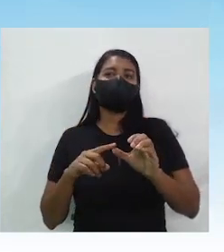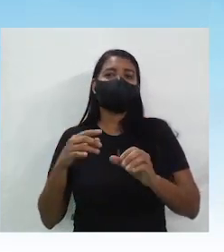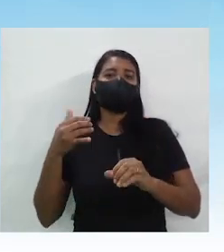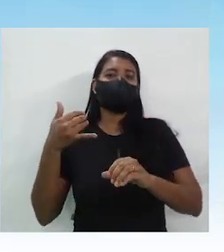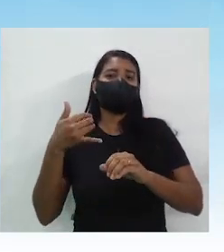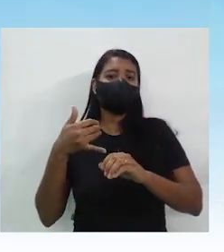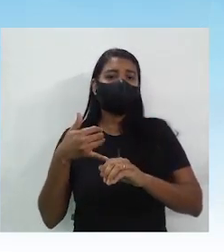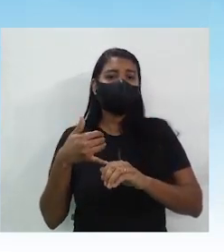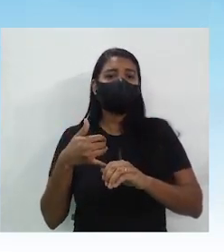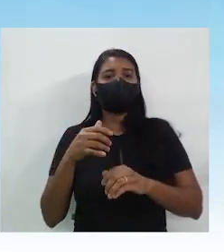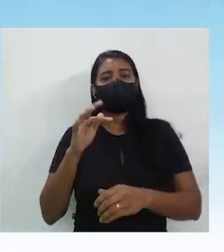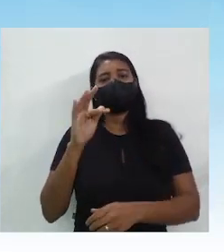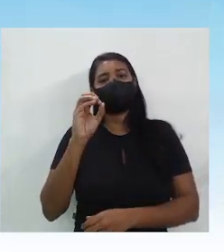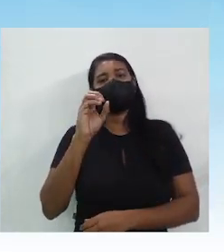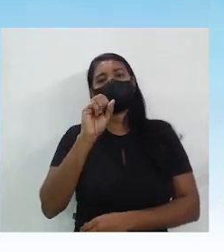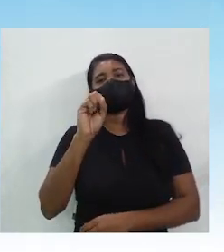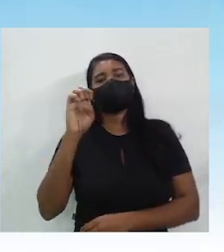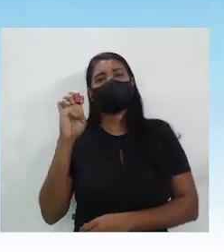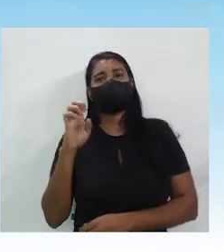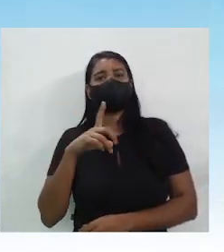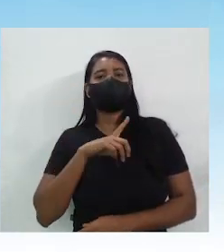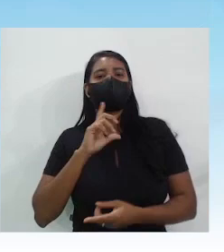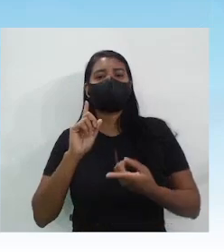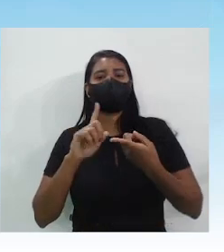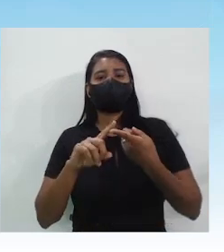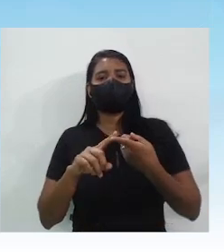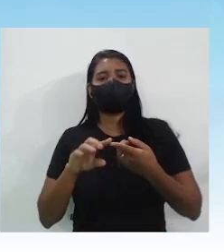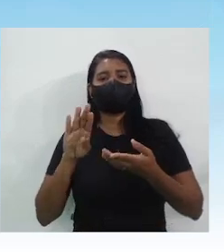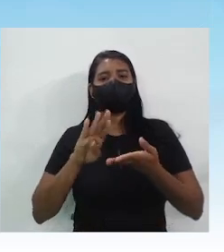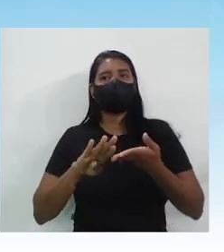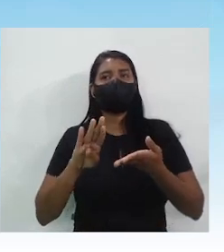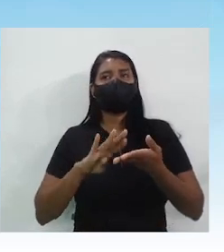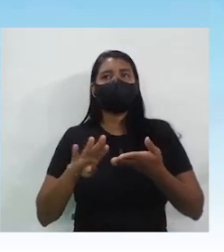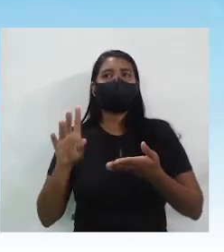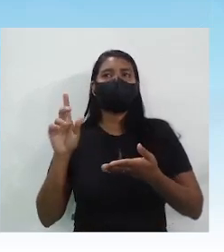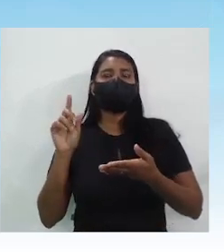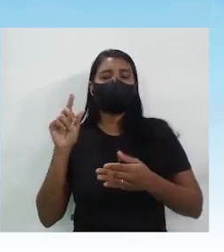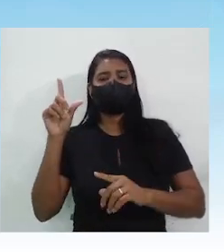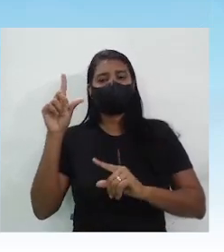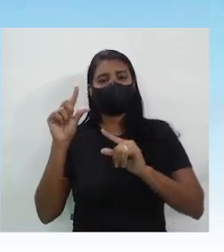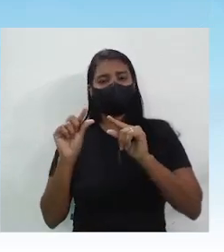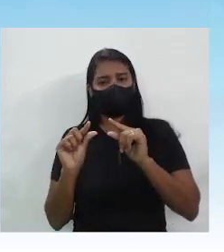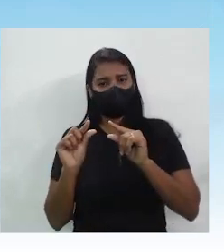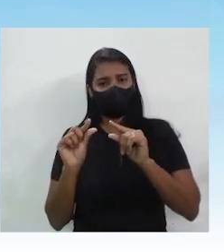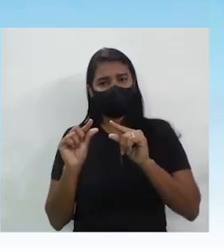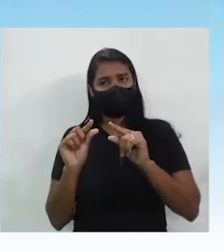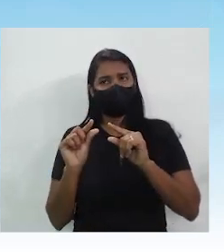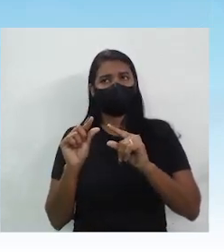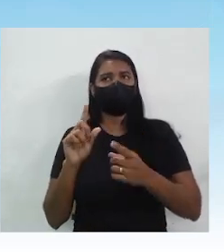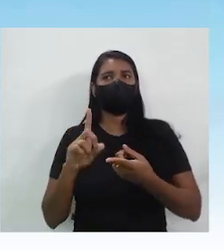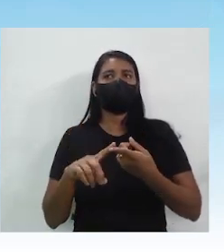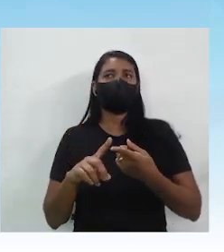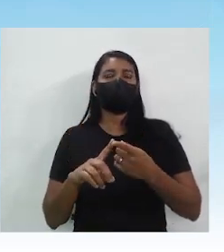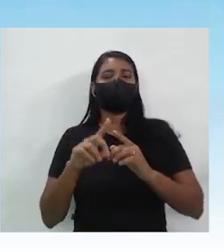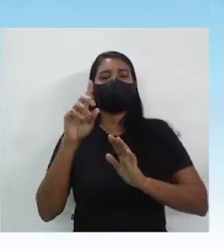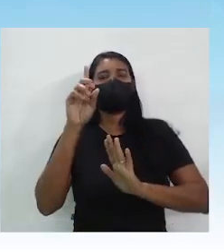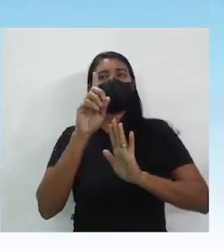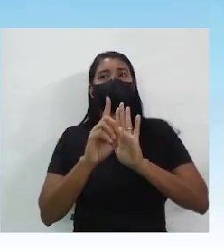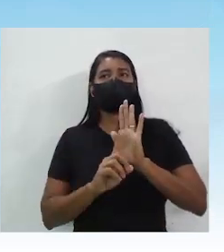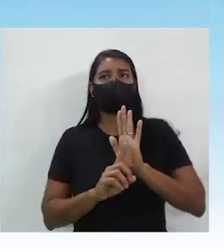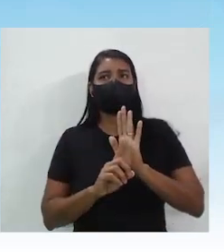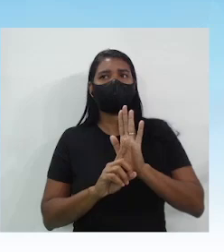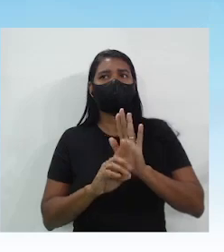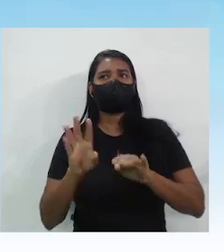combustíveis que são fósseis. Temos a poupança devido à menor aquisição ali de direitos